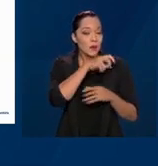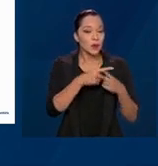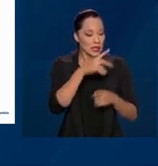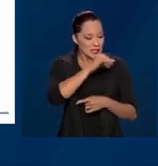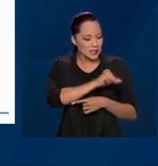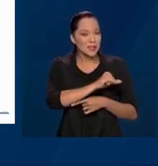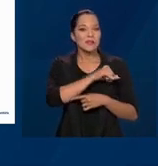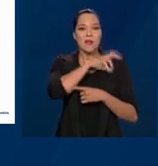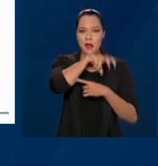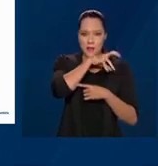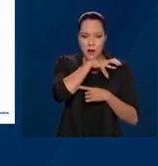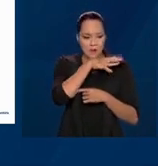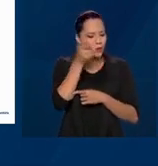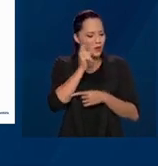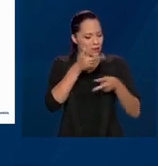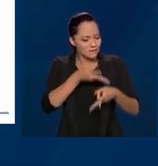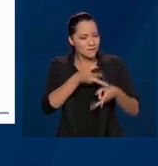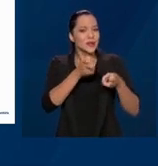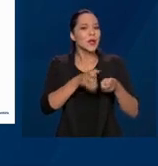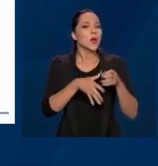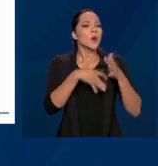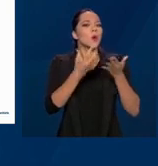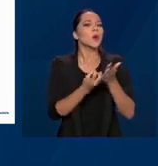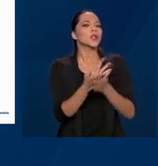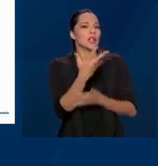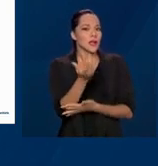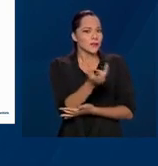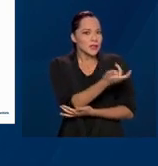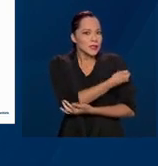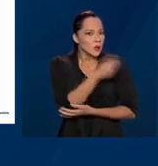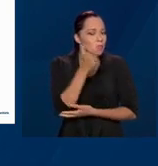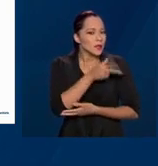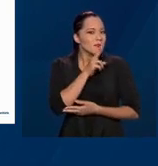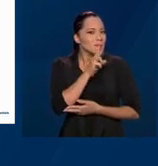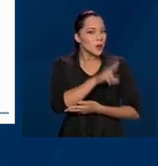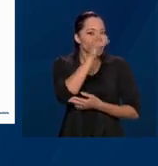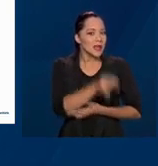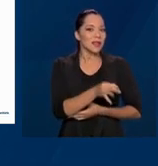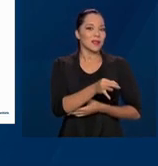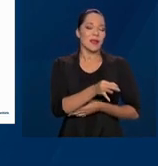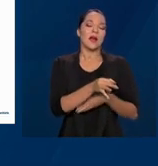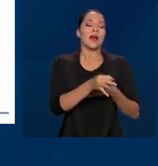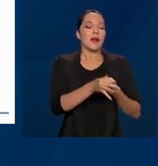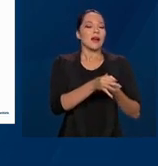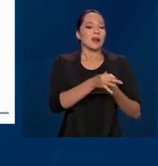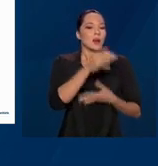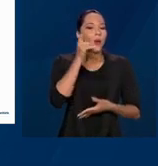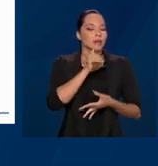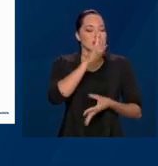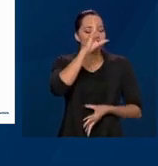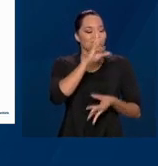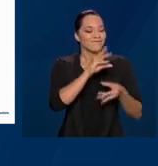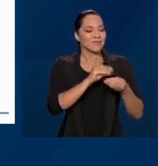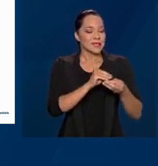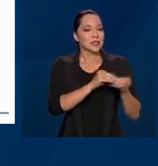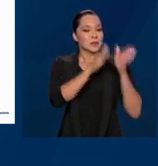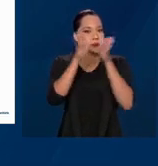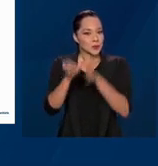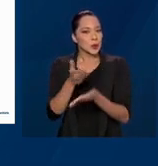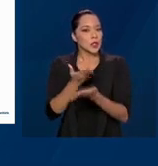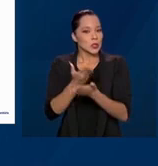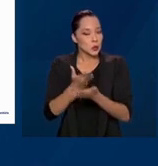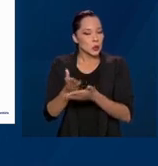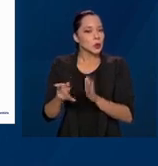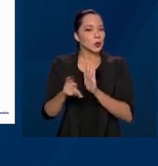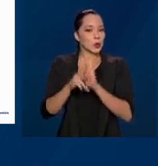animal a gente consegue saber qual é a dose que consegue gerar uma resposta, a gente consegue otimizar o que a gente chama do estudo clínico, ou